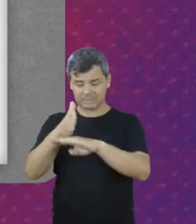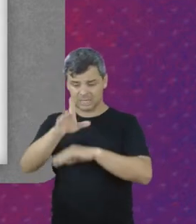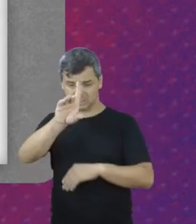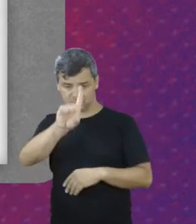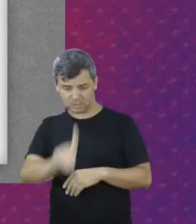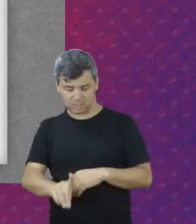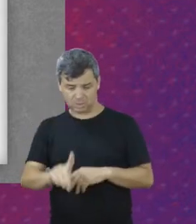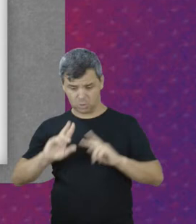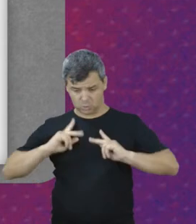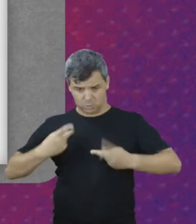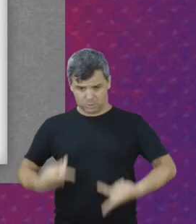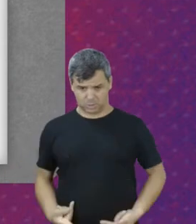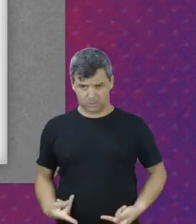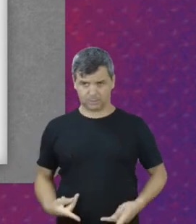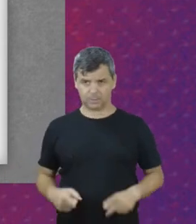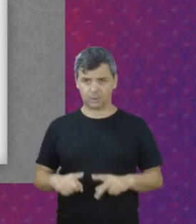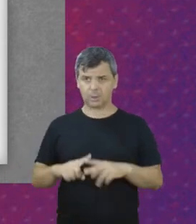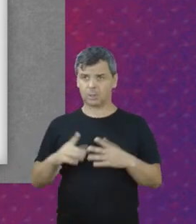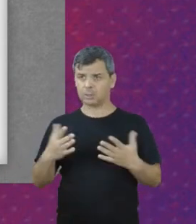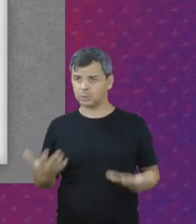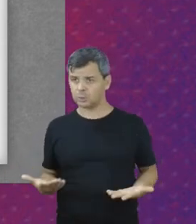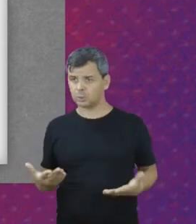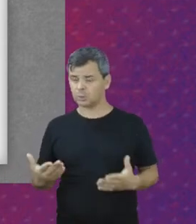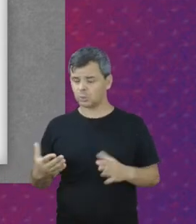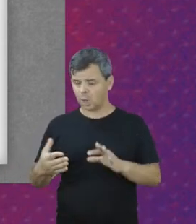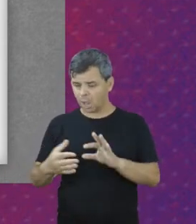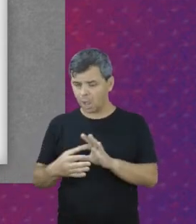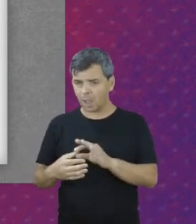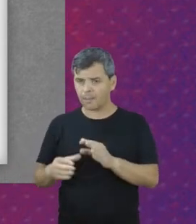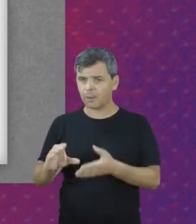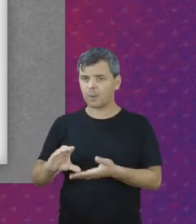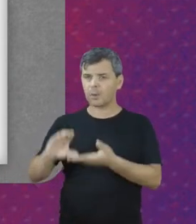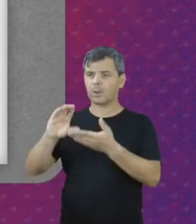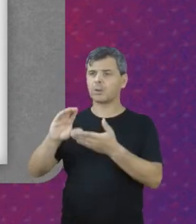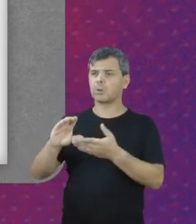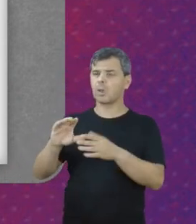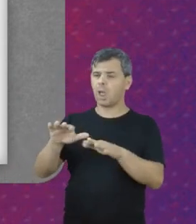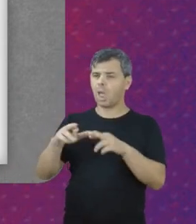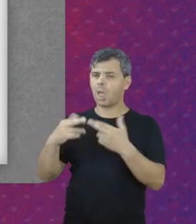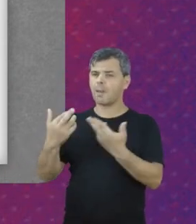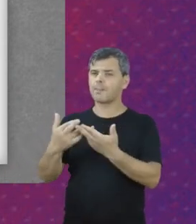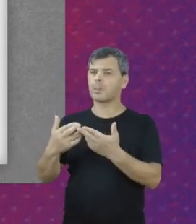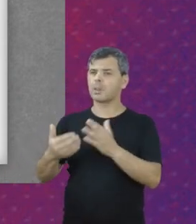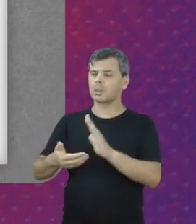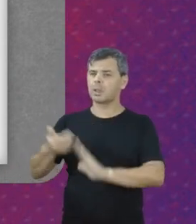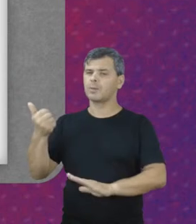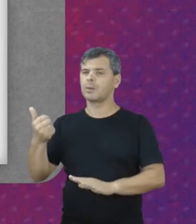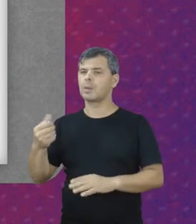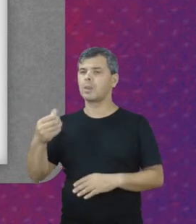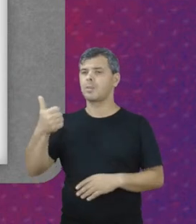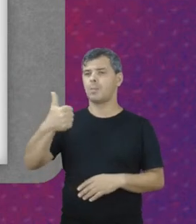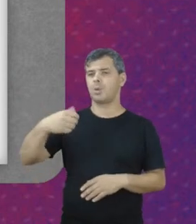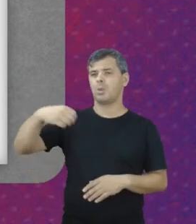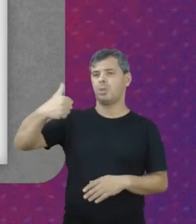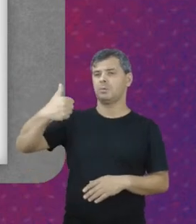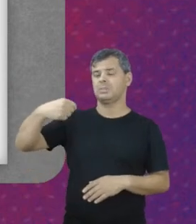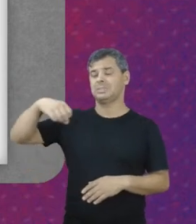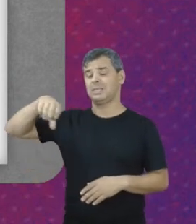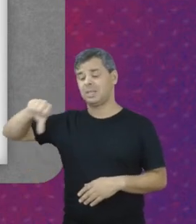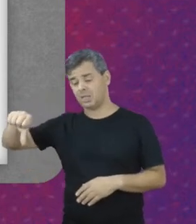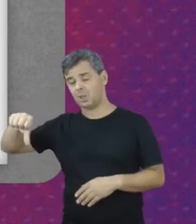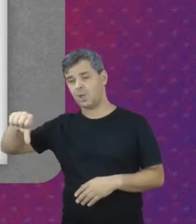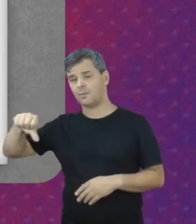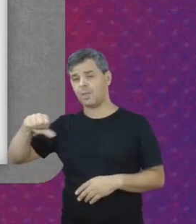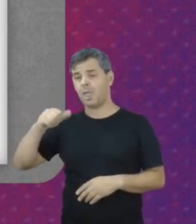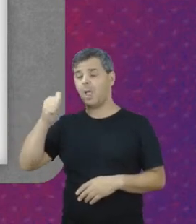direitos humanos. Somente com a Convenção contra todas as formas de discriminação contra a mulher de 79, foi que a ONU reconheceu